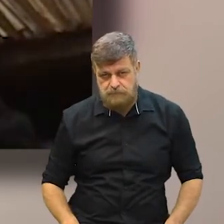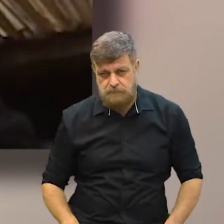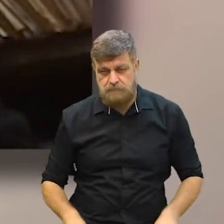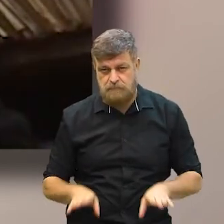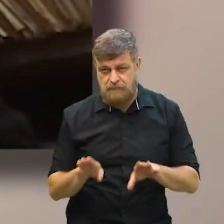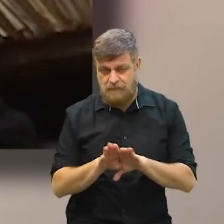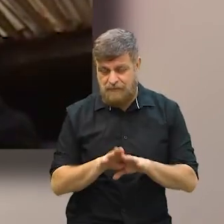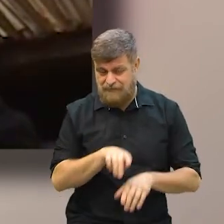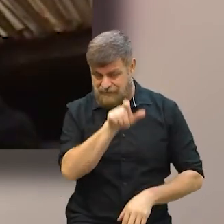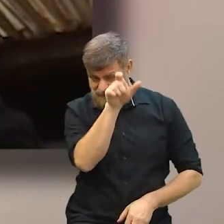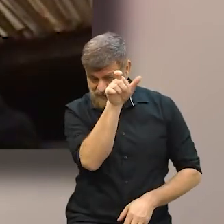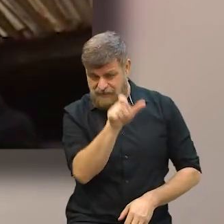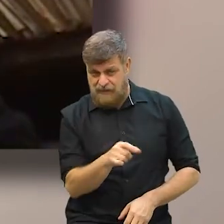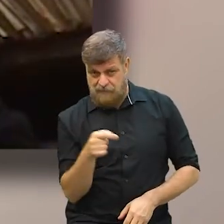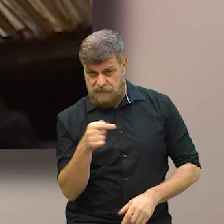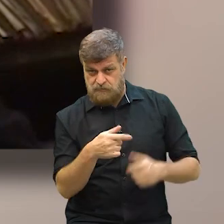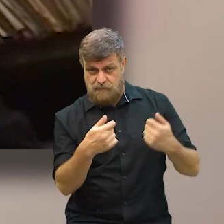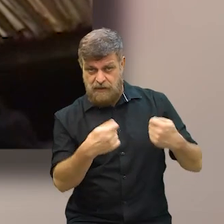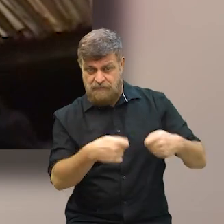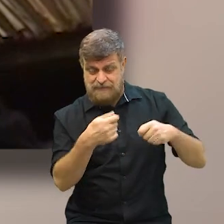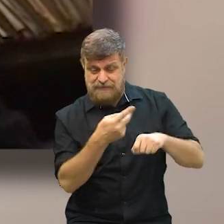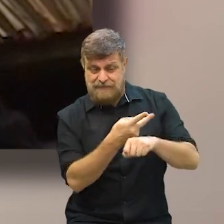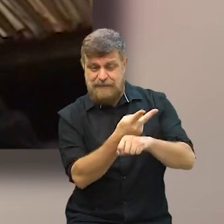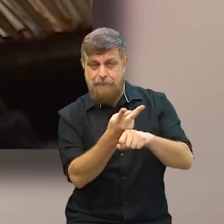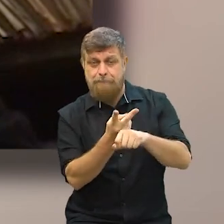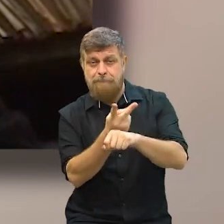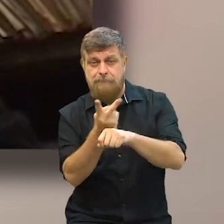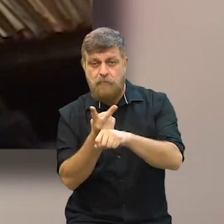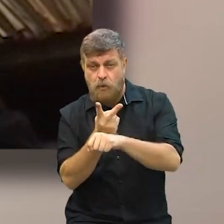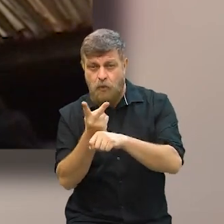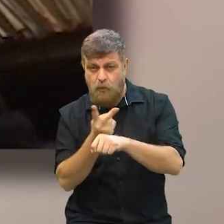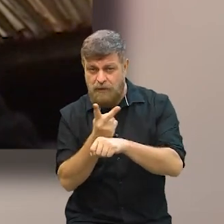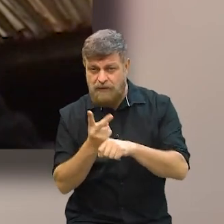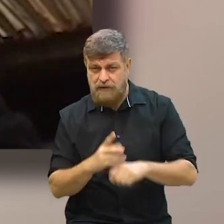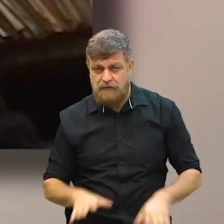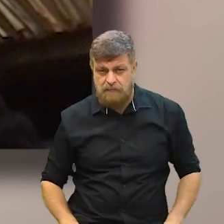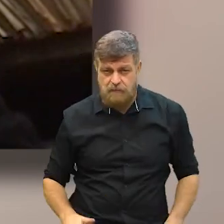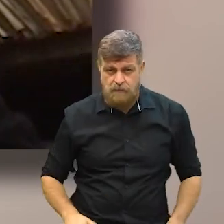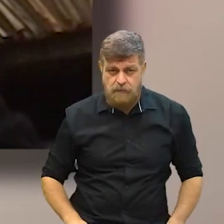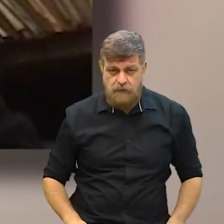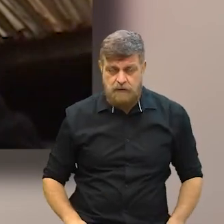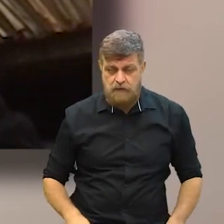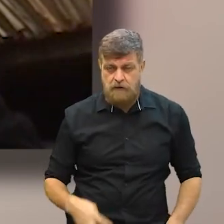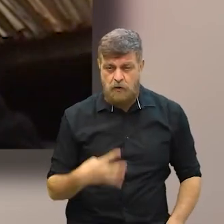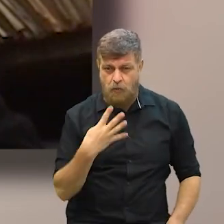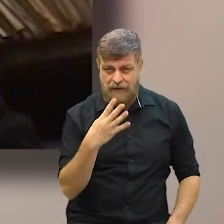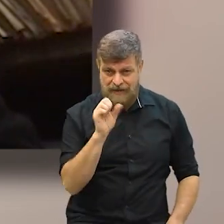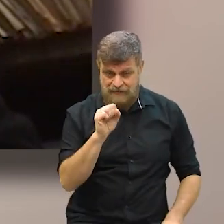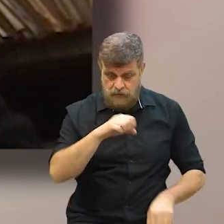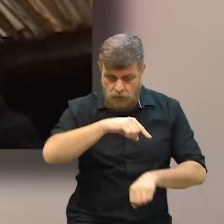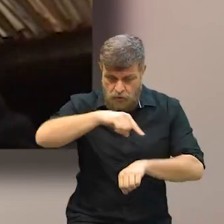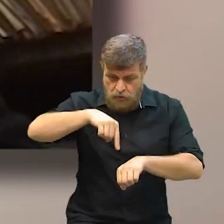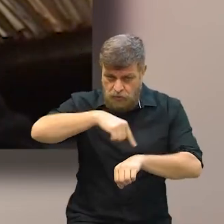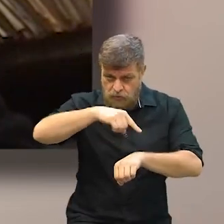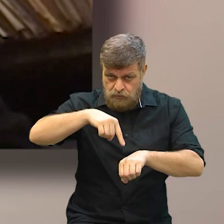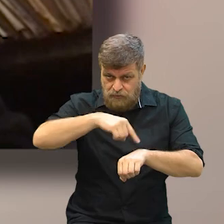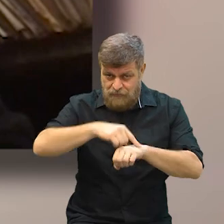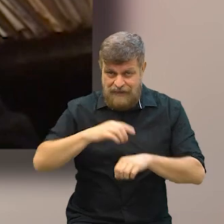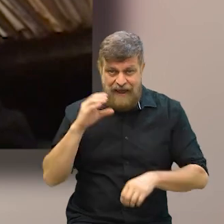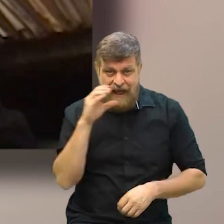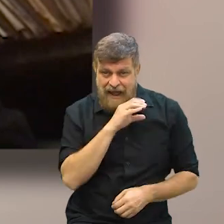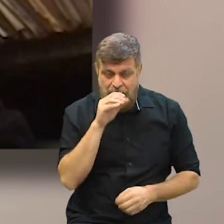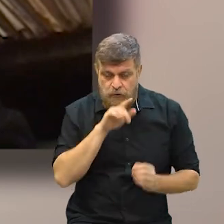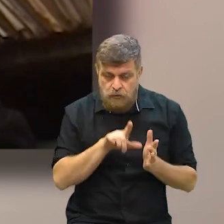E essa pessoa deve procurar, de preferência, nas primeiras 48